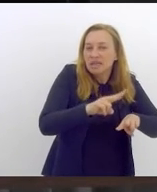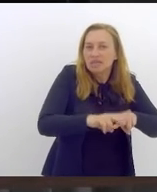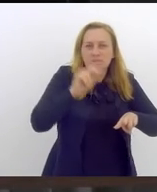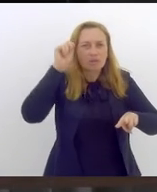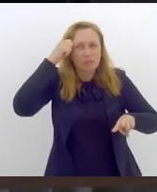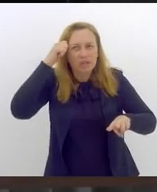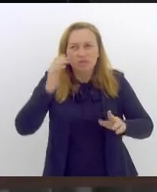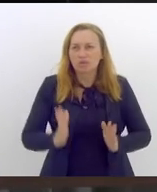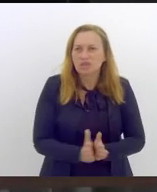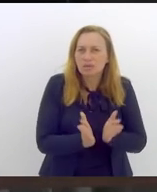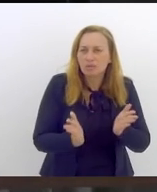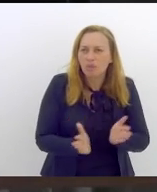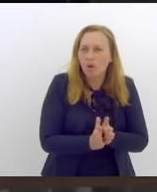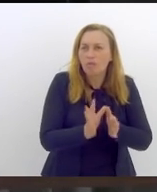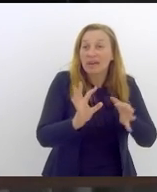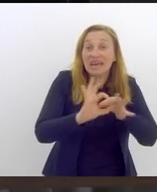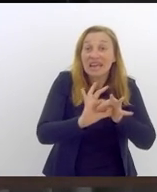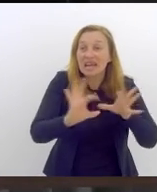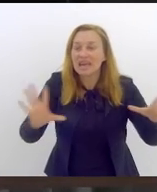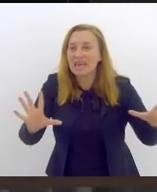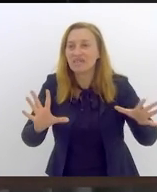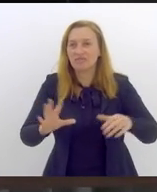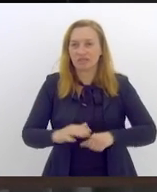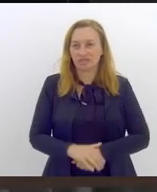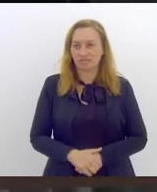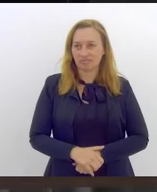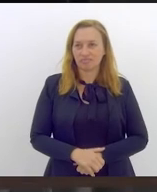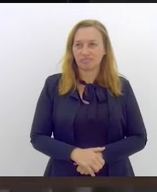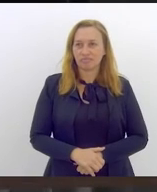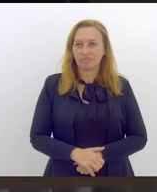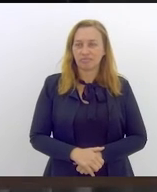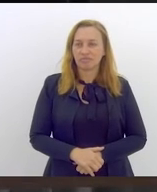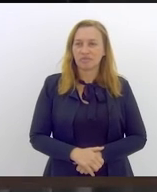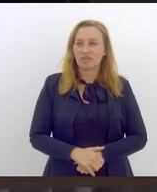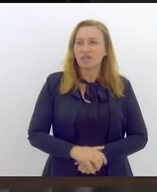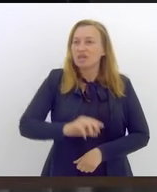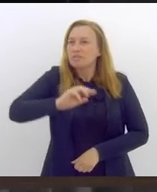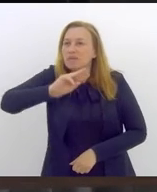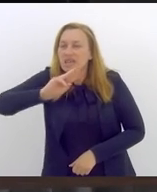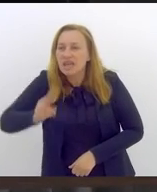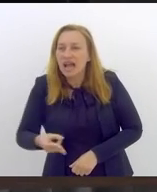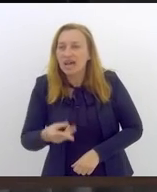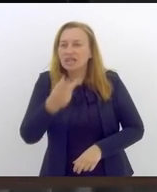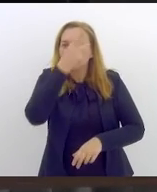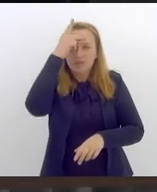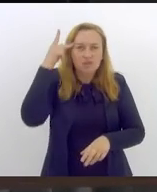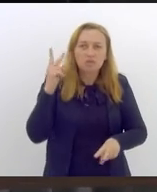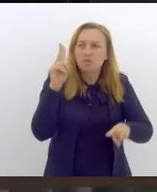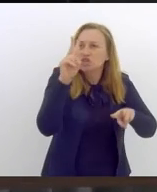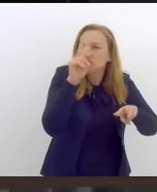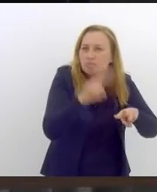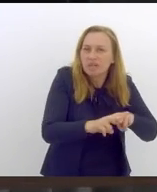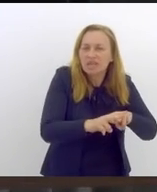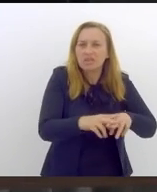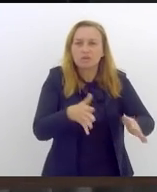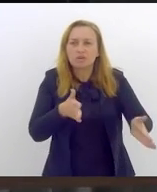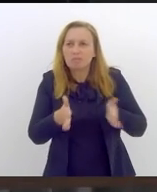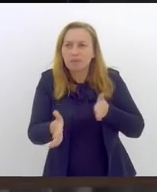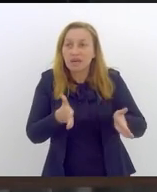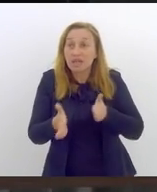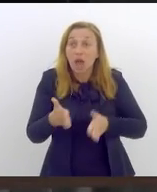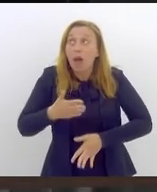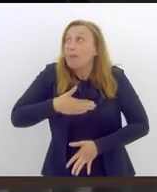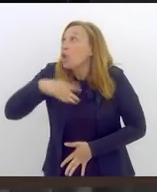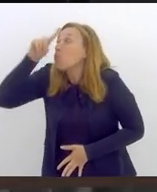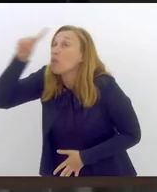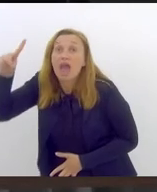começar por desencarcerar milhares de presos provisórios meu Deus